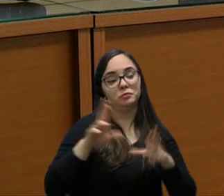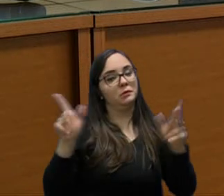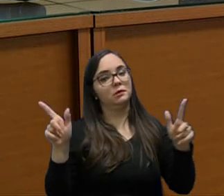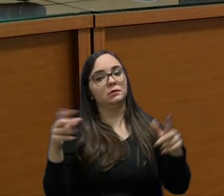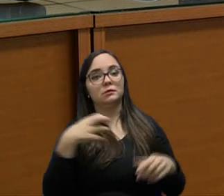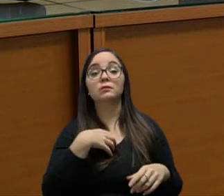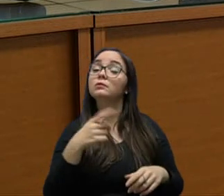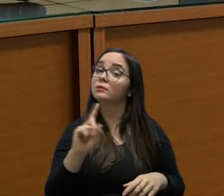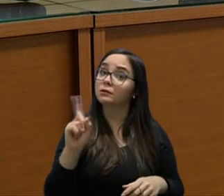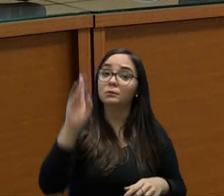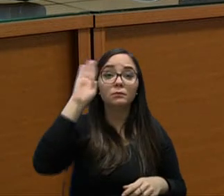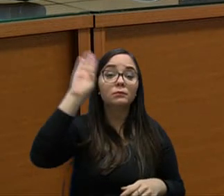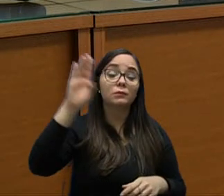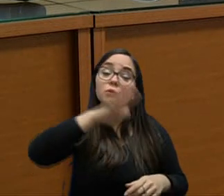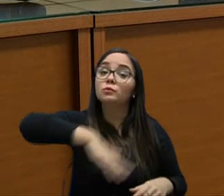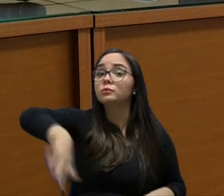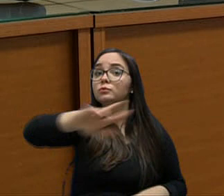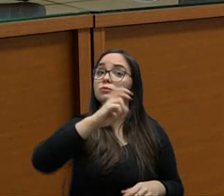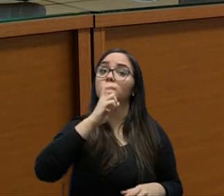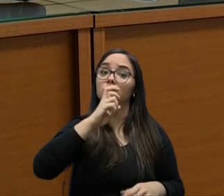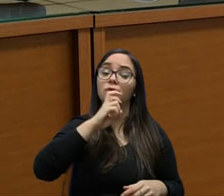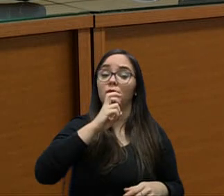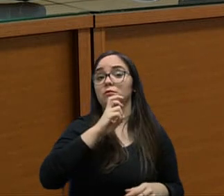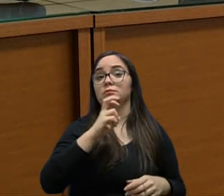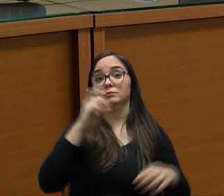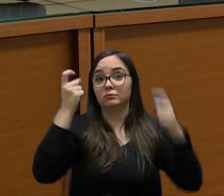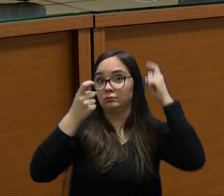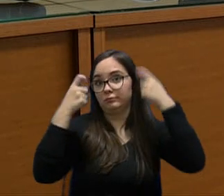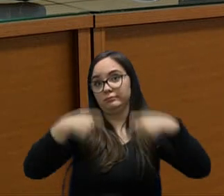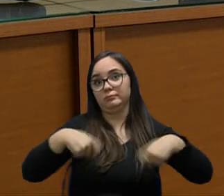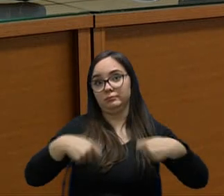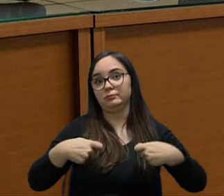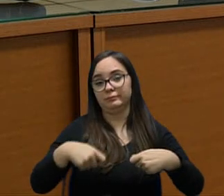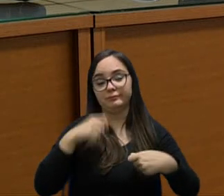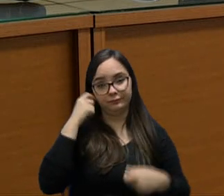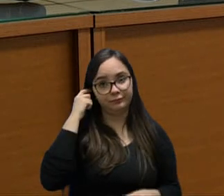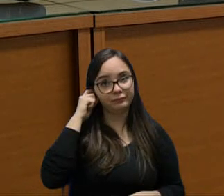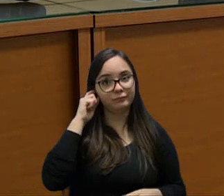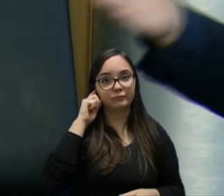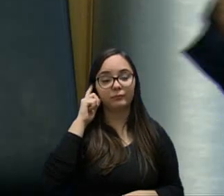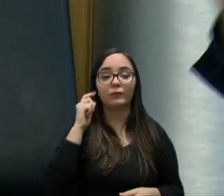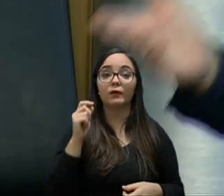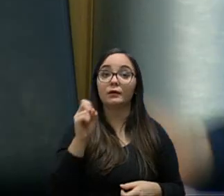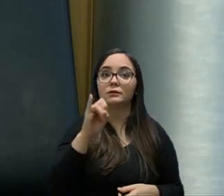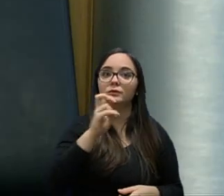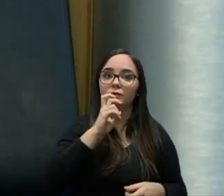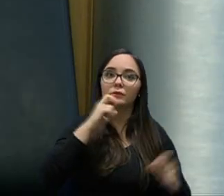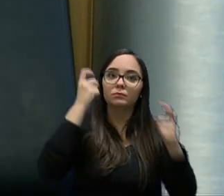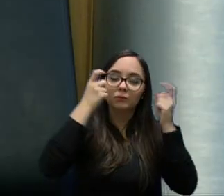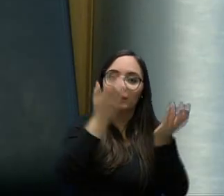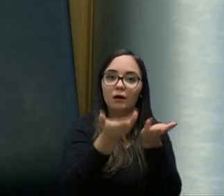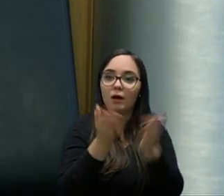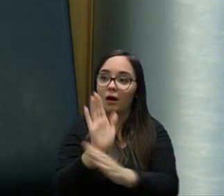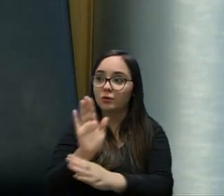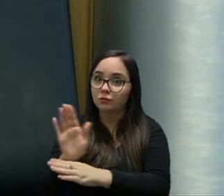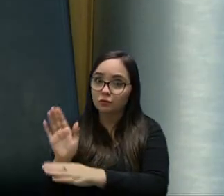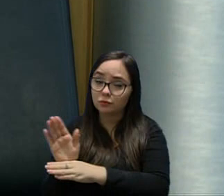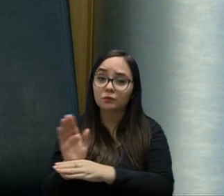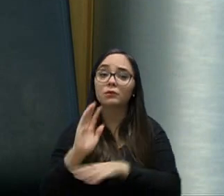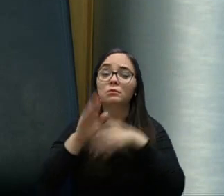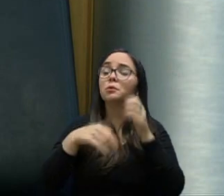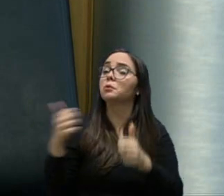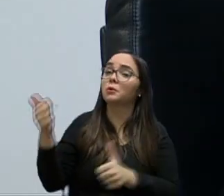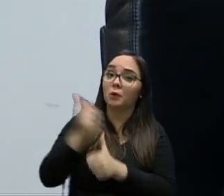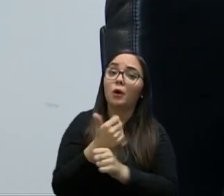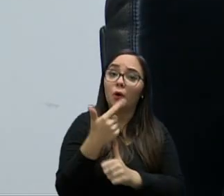municipal um depoimento de quem foram executivo ou executiva vai estabelecer o cumprimento dessa meta né que é malhar eu